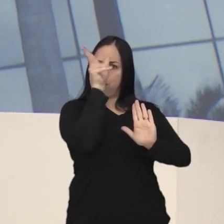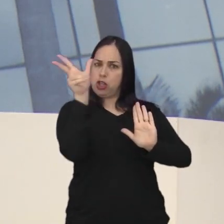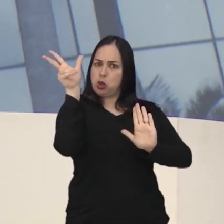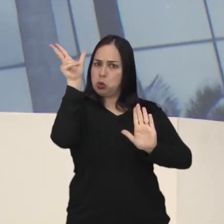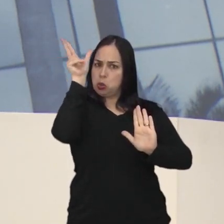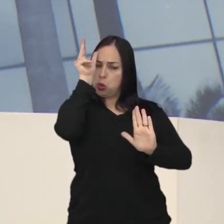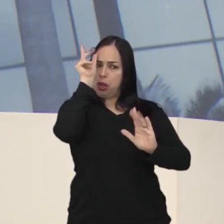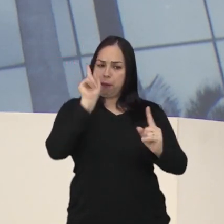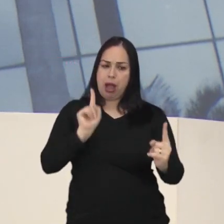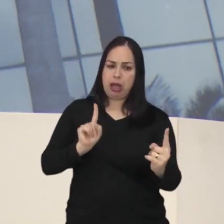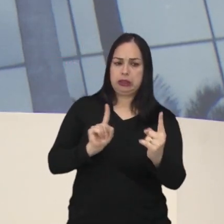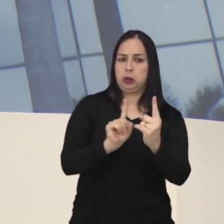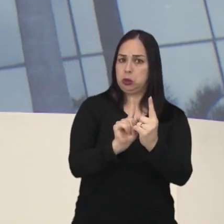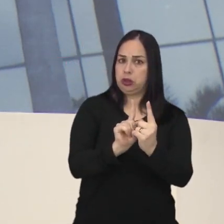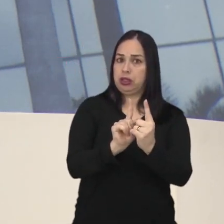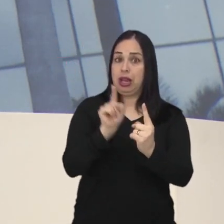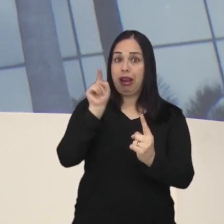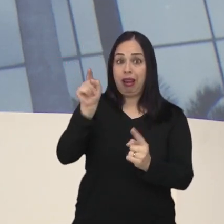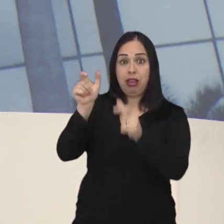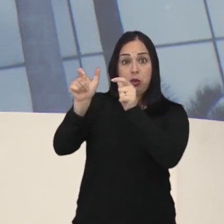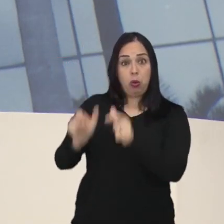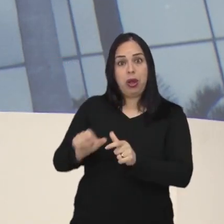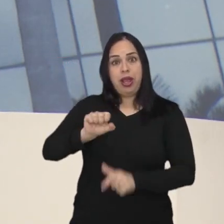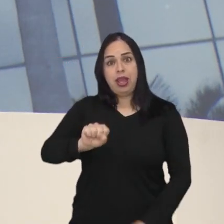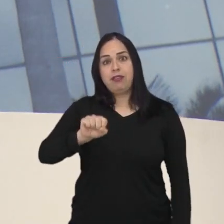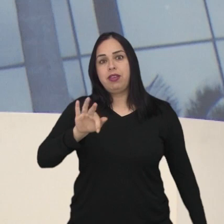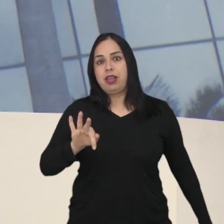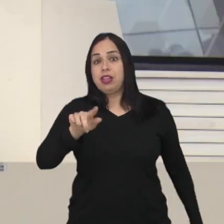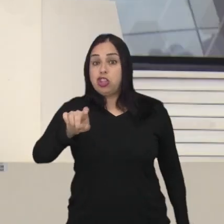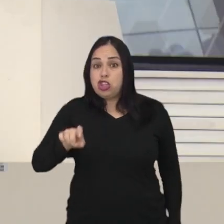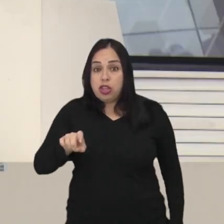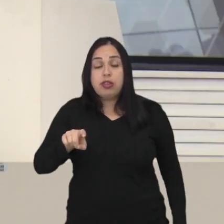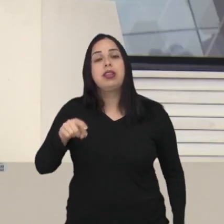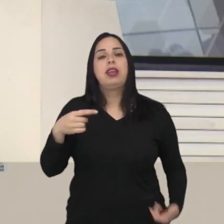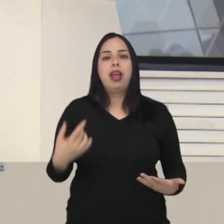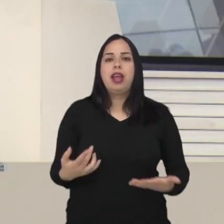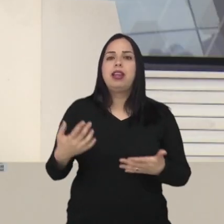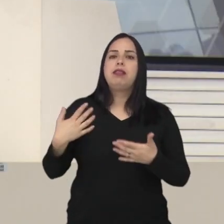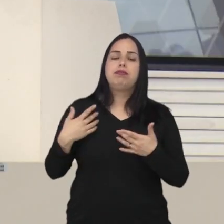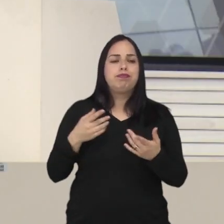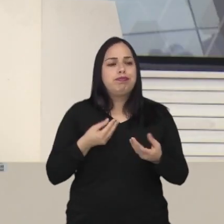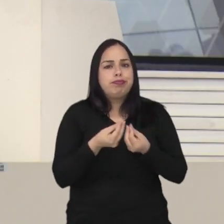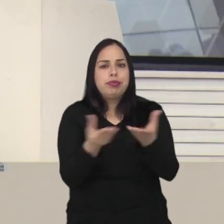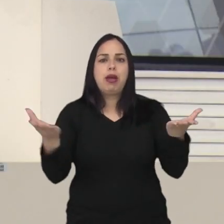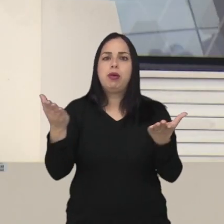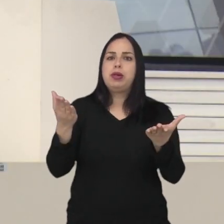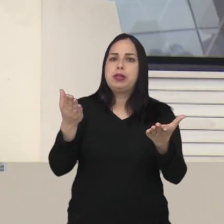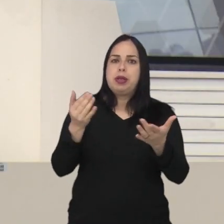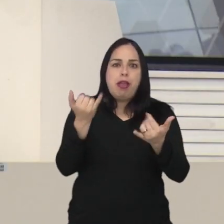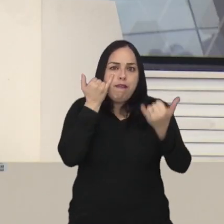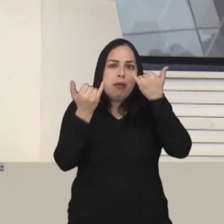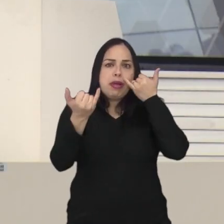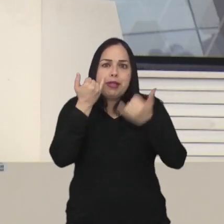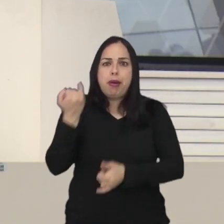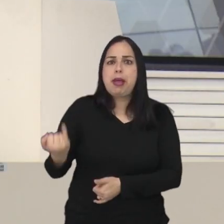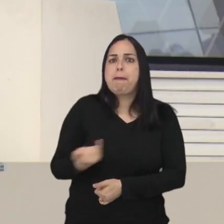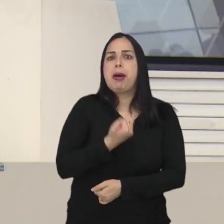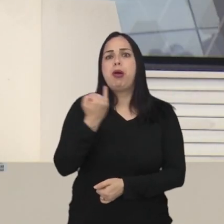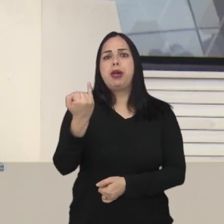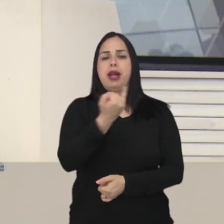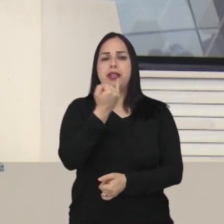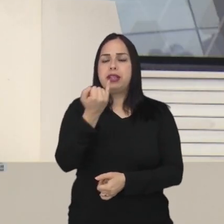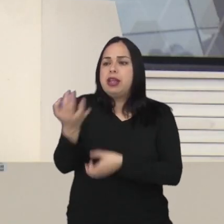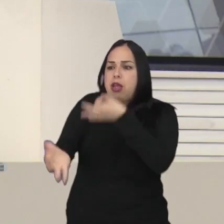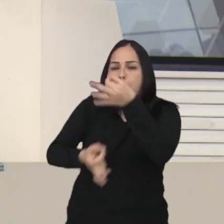Perto de Você, realizado em São Francisco Xavier. Segundo Zé Luiz, a ação levou serviços e informações importantes à comunidade